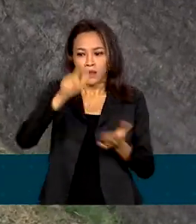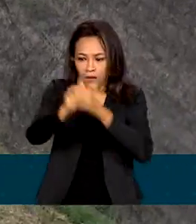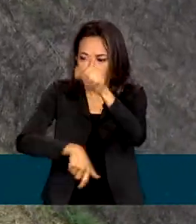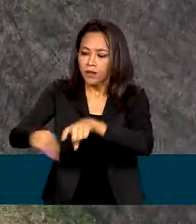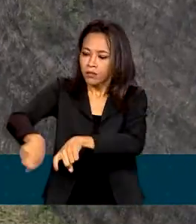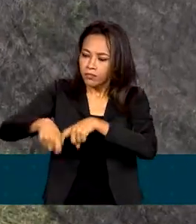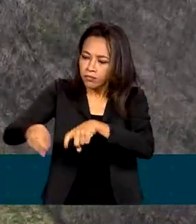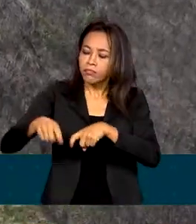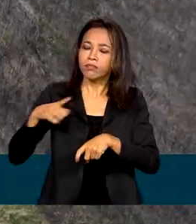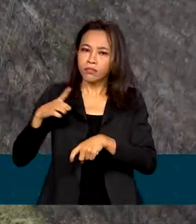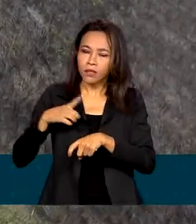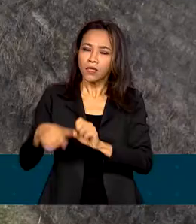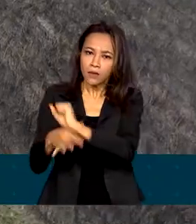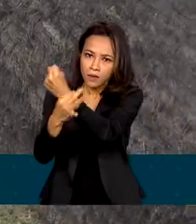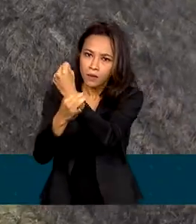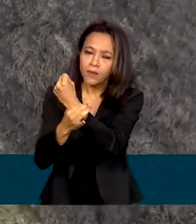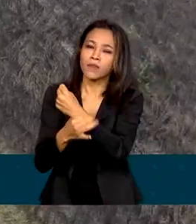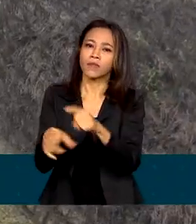estabilidade, portanto,